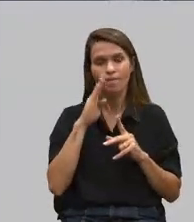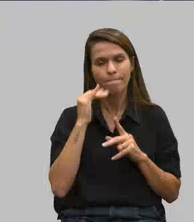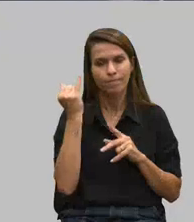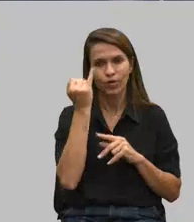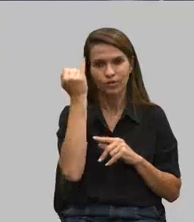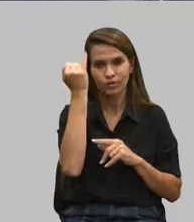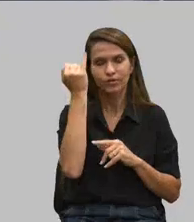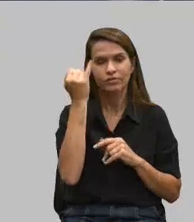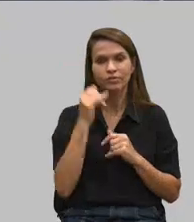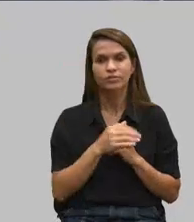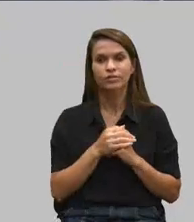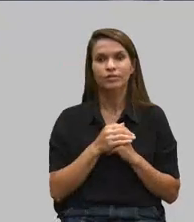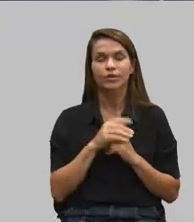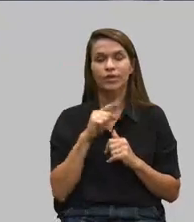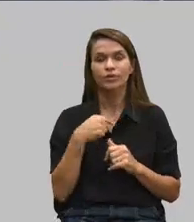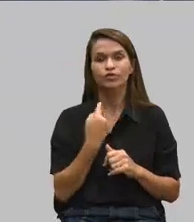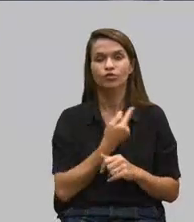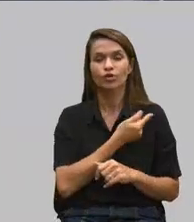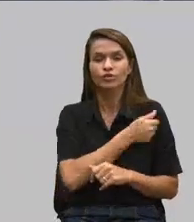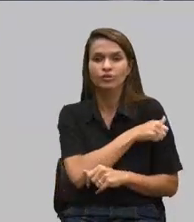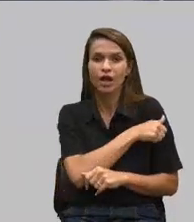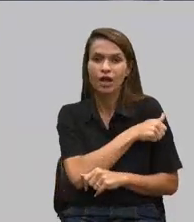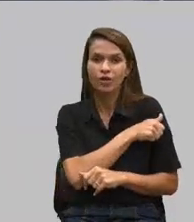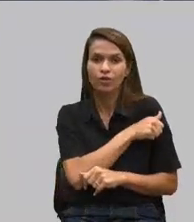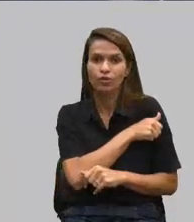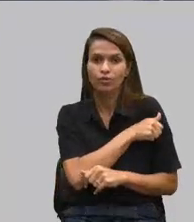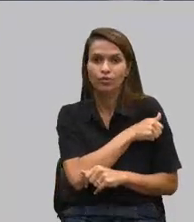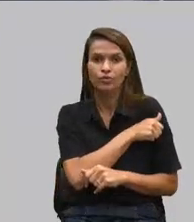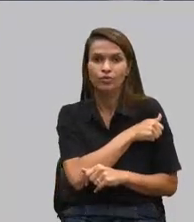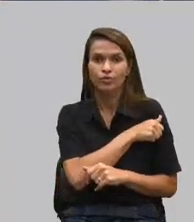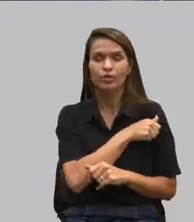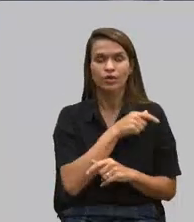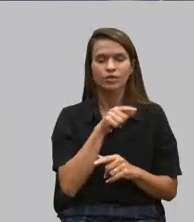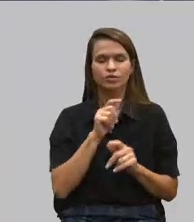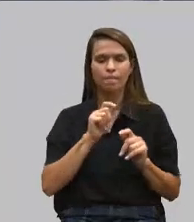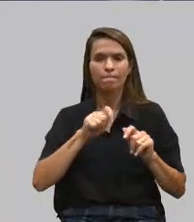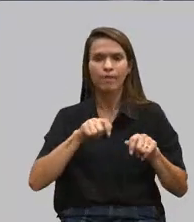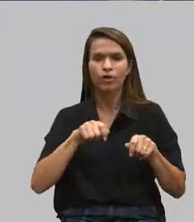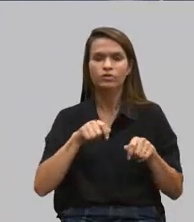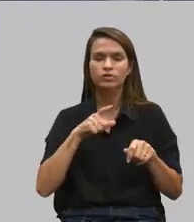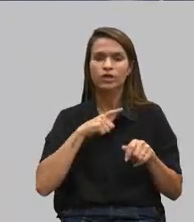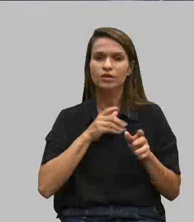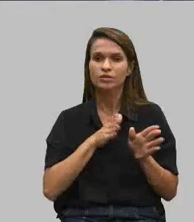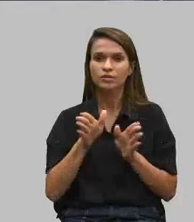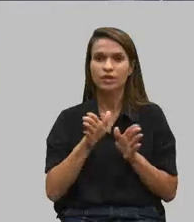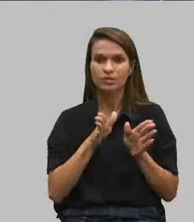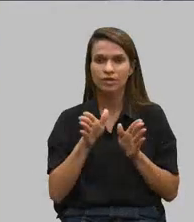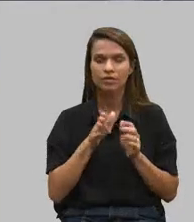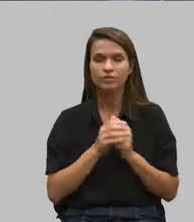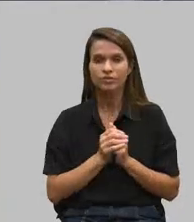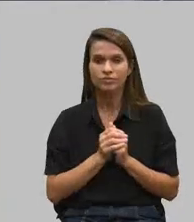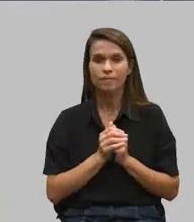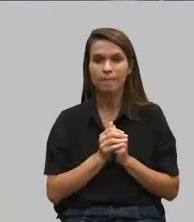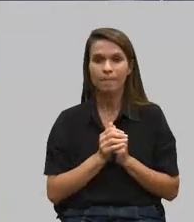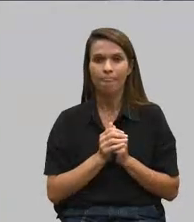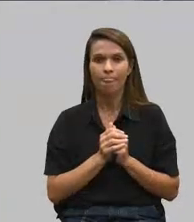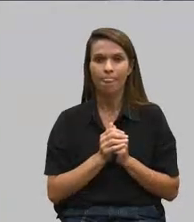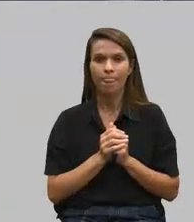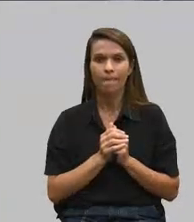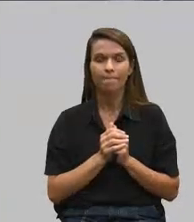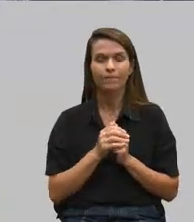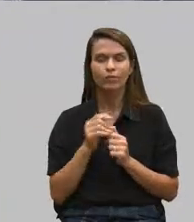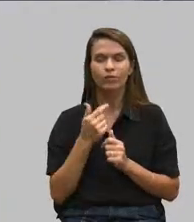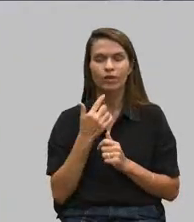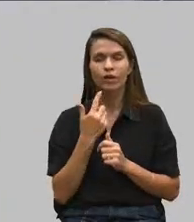eh os nossos alunos da Rede eles eles possam ter esse acesso né e uma coisa que me chamou muita